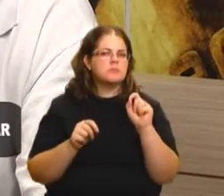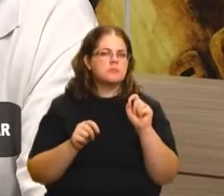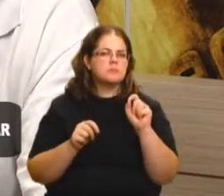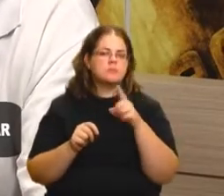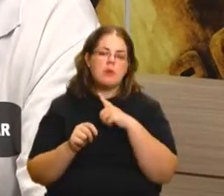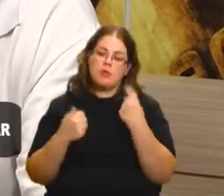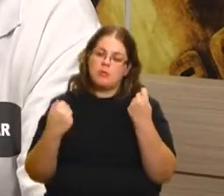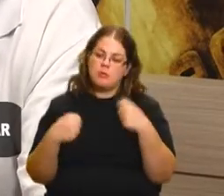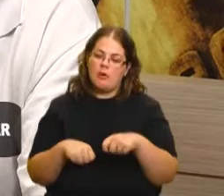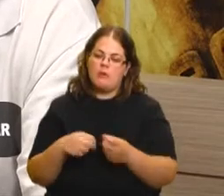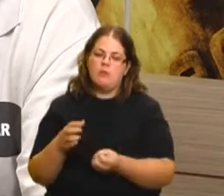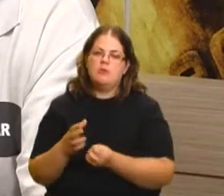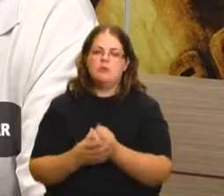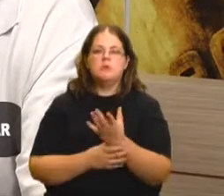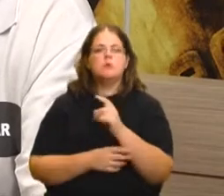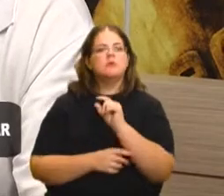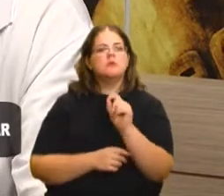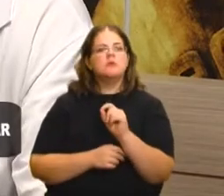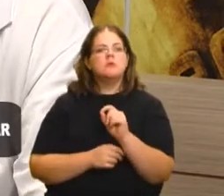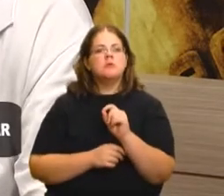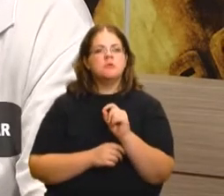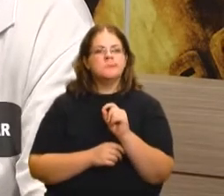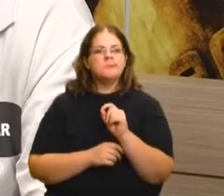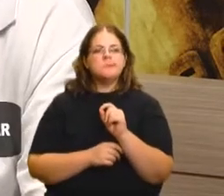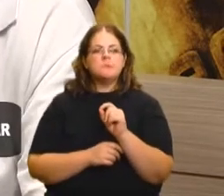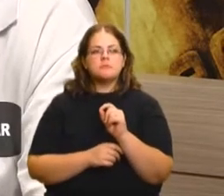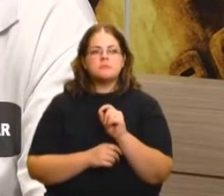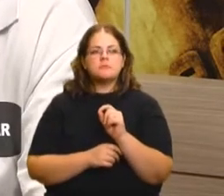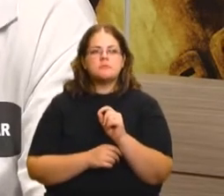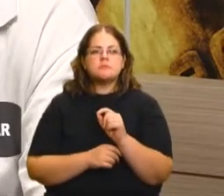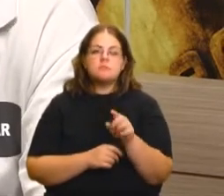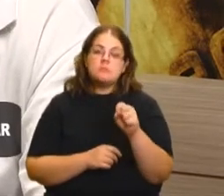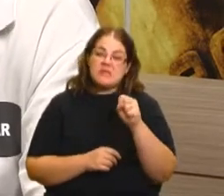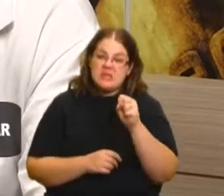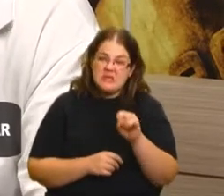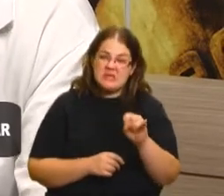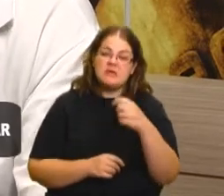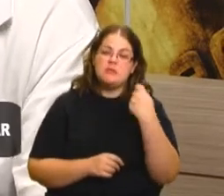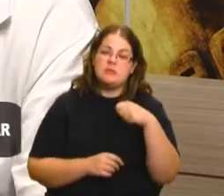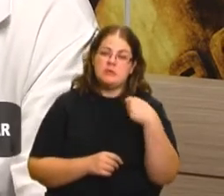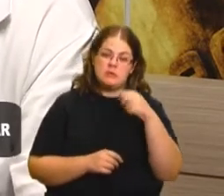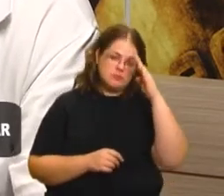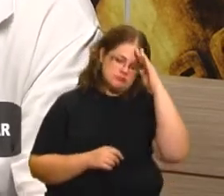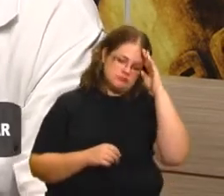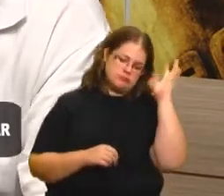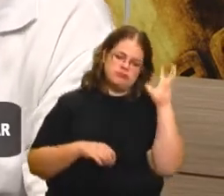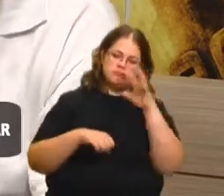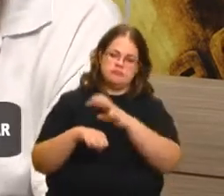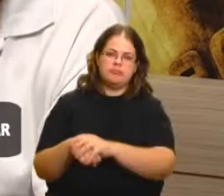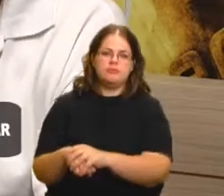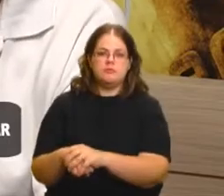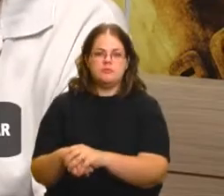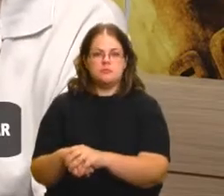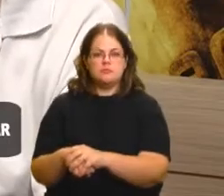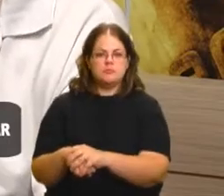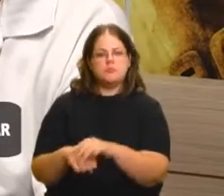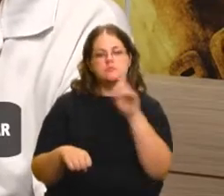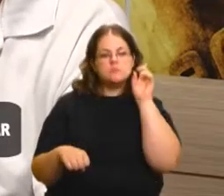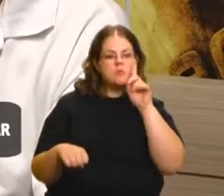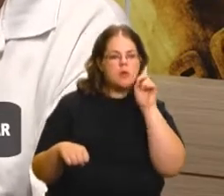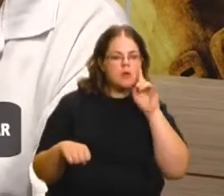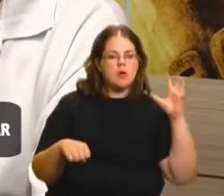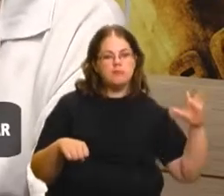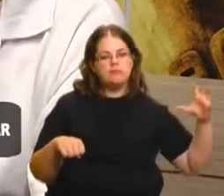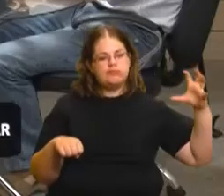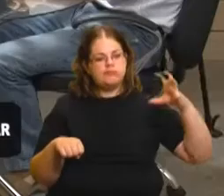com alta probabilidade de que houvesse, caso fosse necessário, uma intervenção militar direta, com a presença de uma esquadra americana